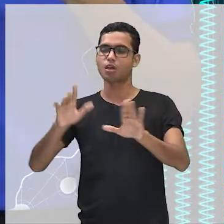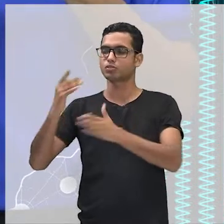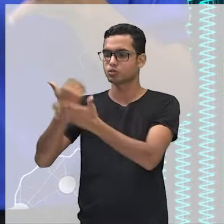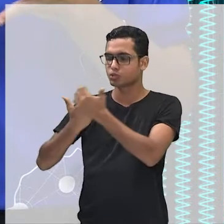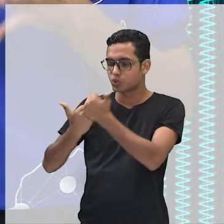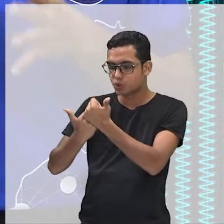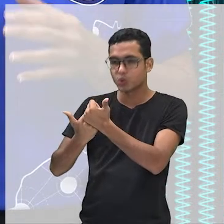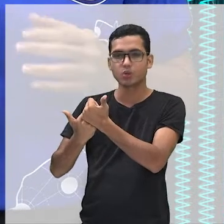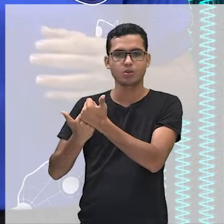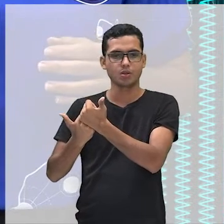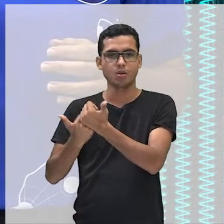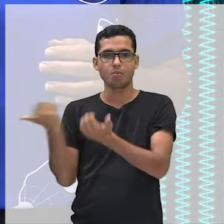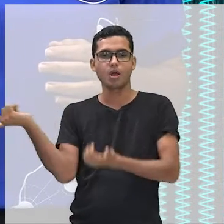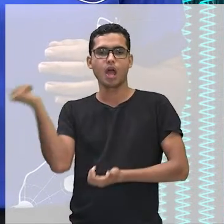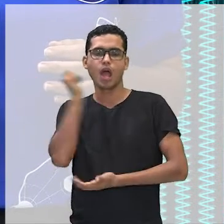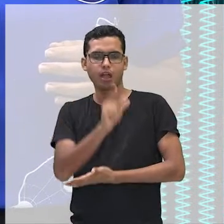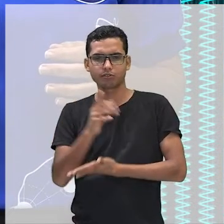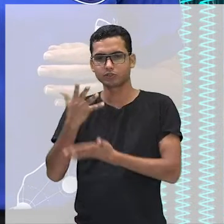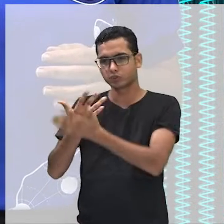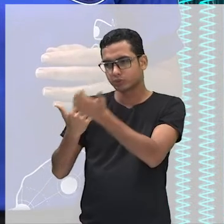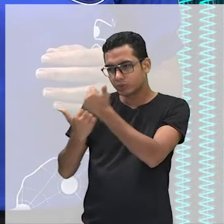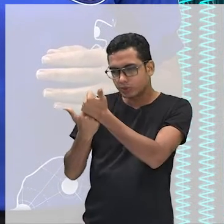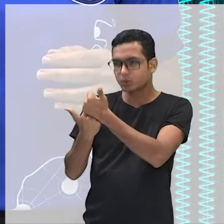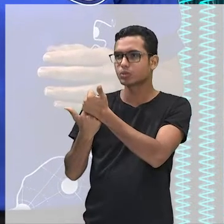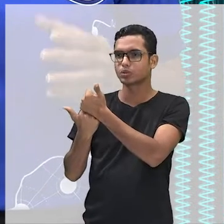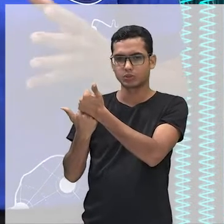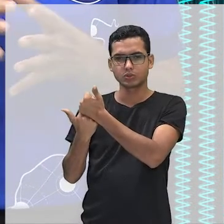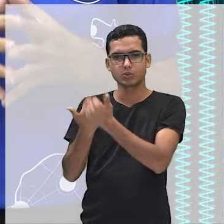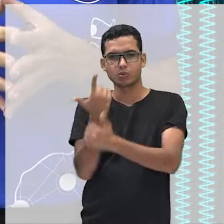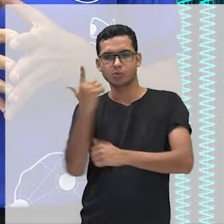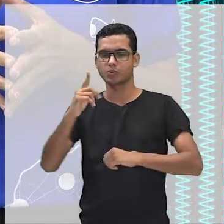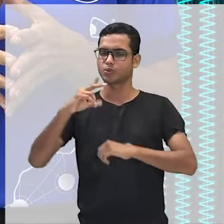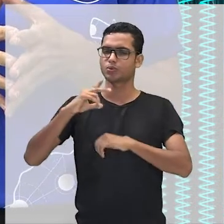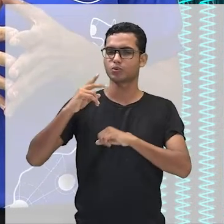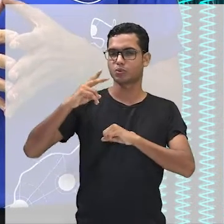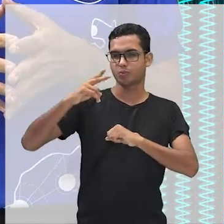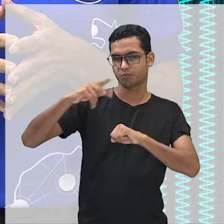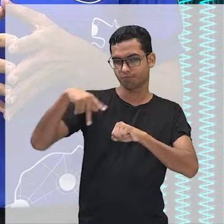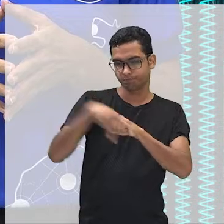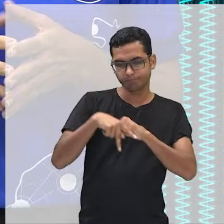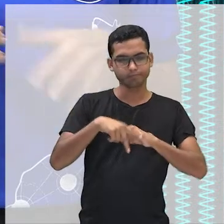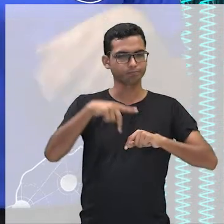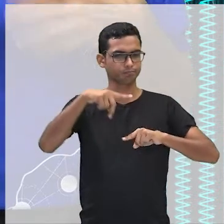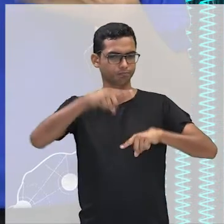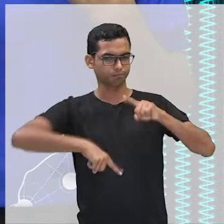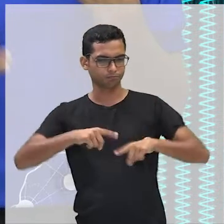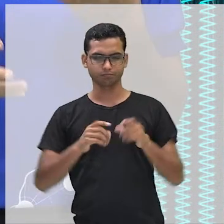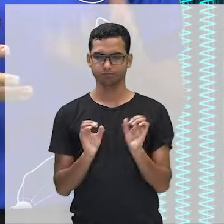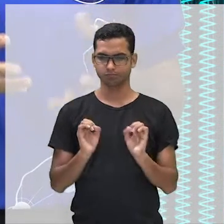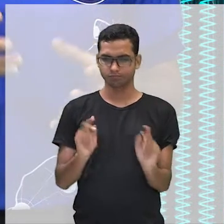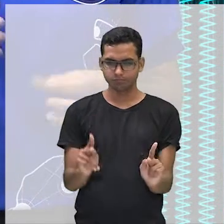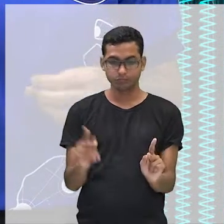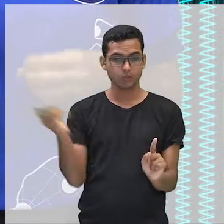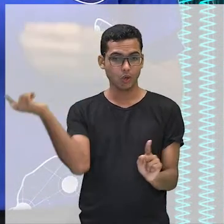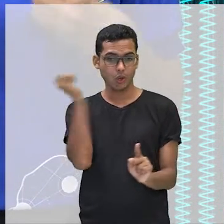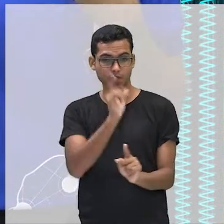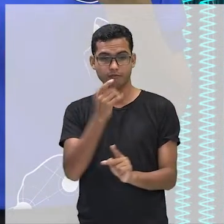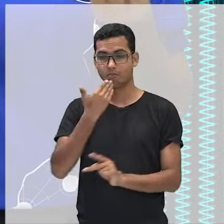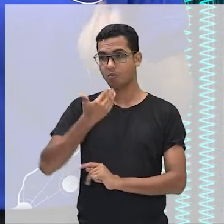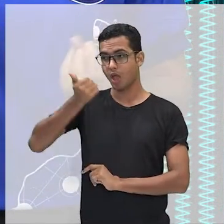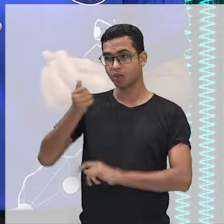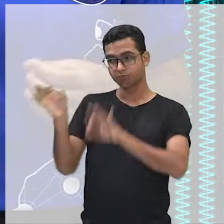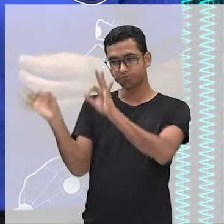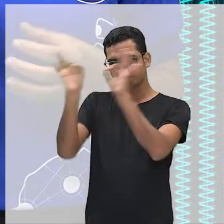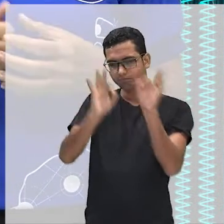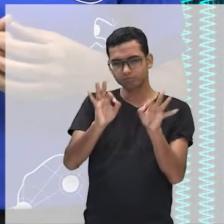Então, eu tenho opções de substituir esse nome por um object pronoun, certo? Então, eu conheço ela, eu